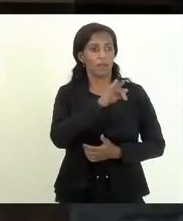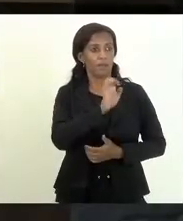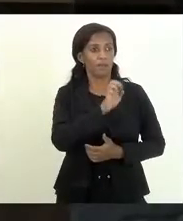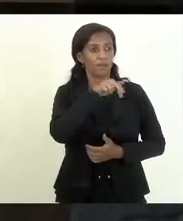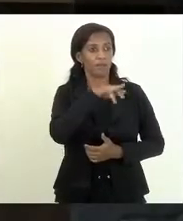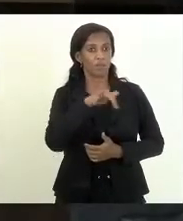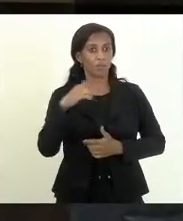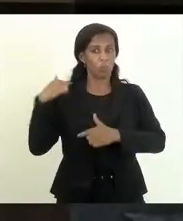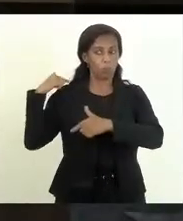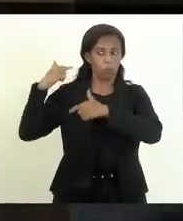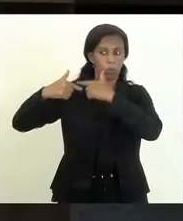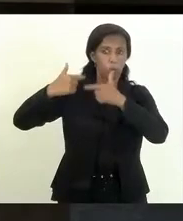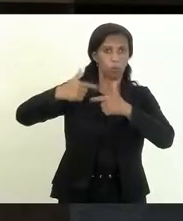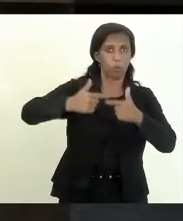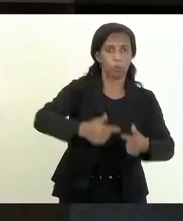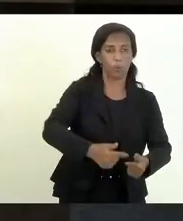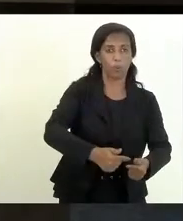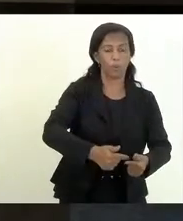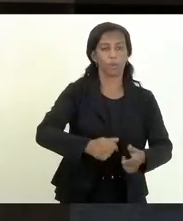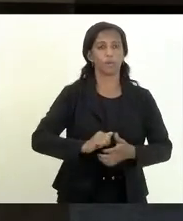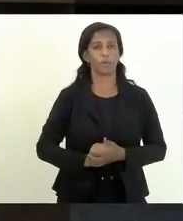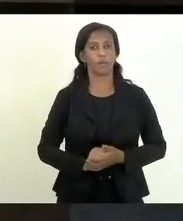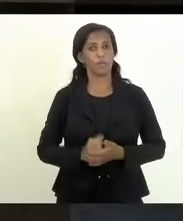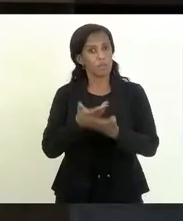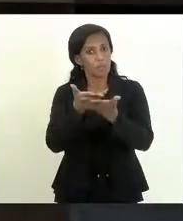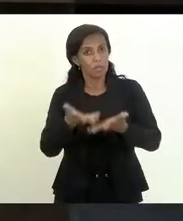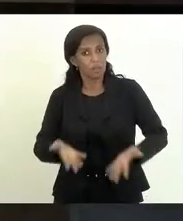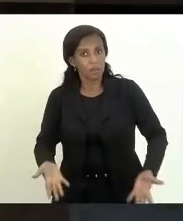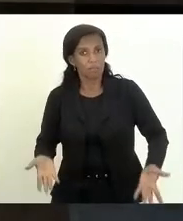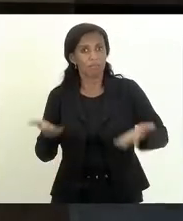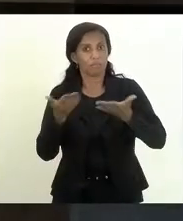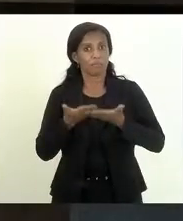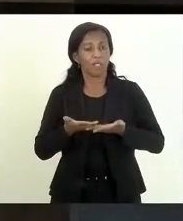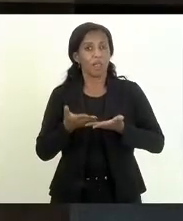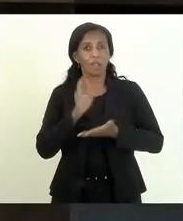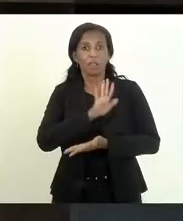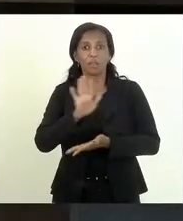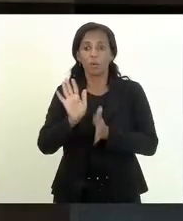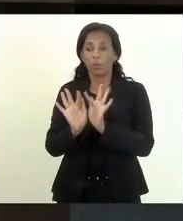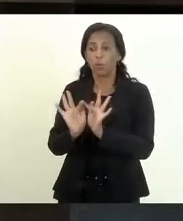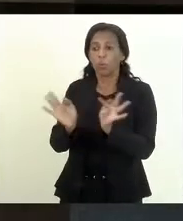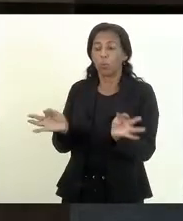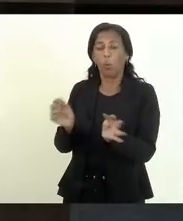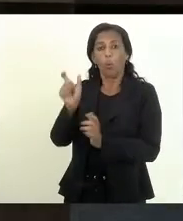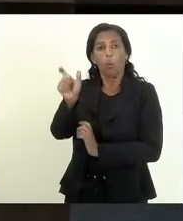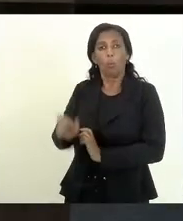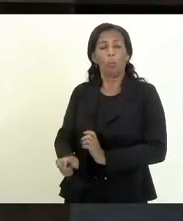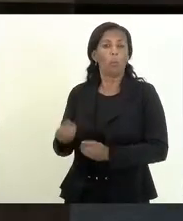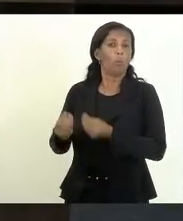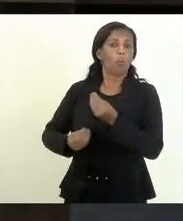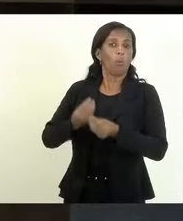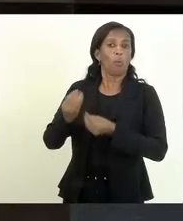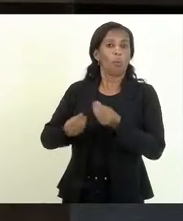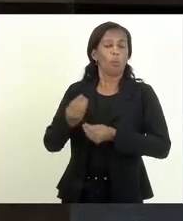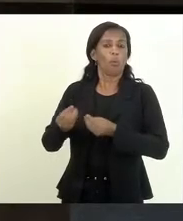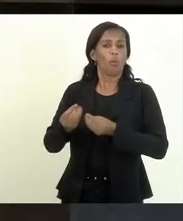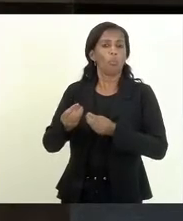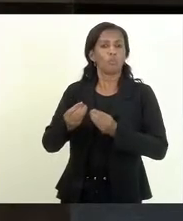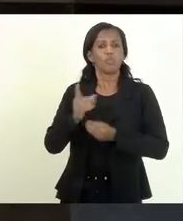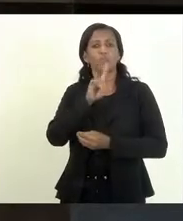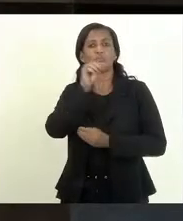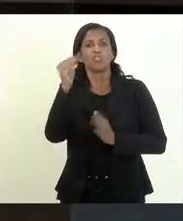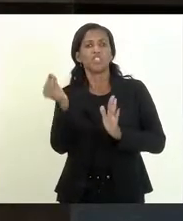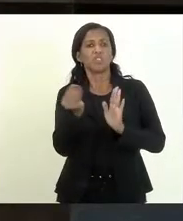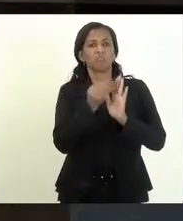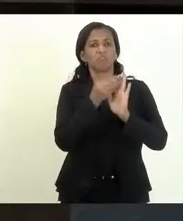fenotipicamente essa ancestralidade e celebrá-los não apenas como se fosse uma efeméride no calendário,